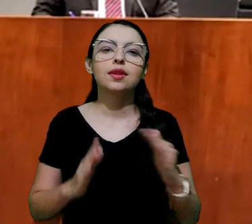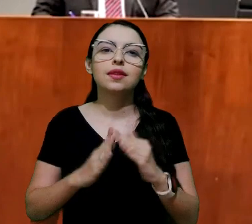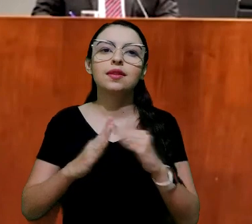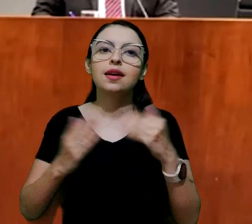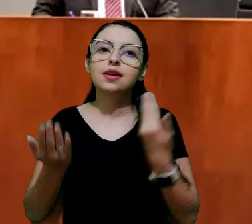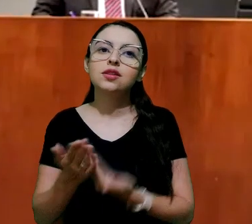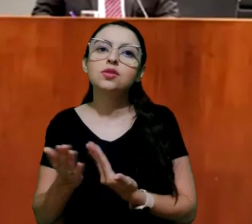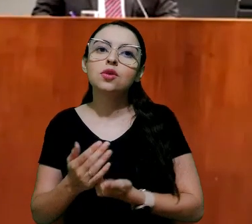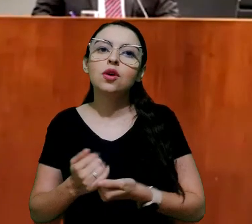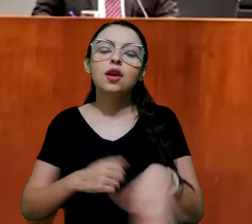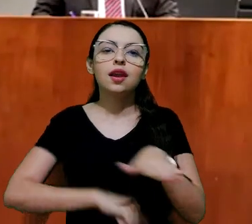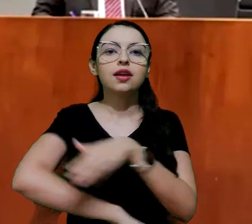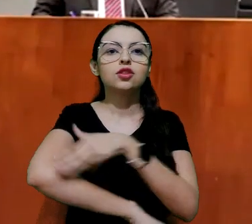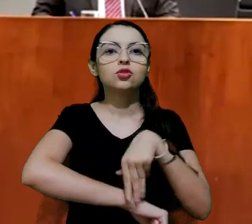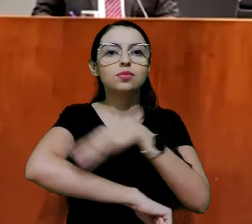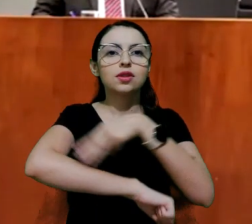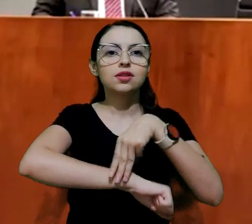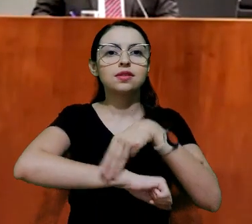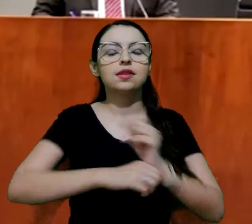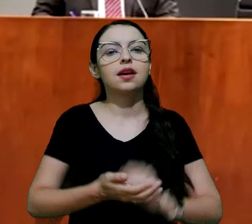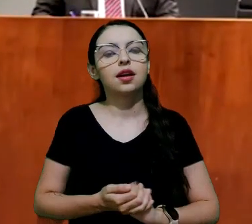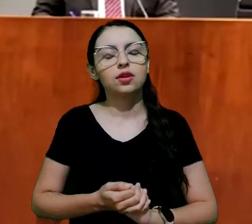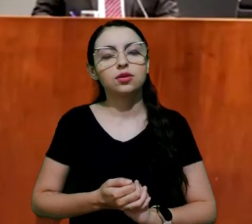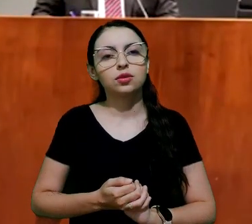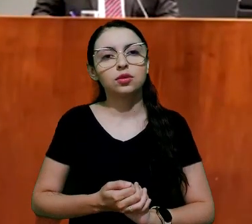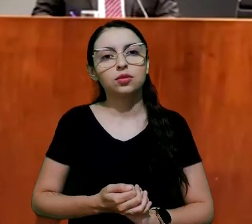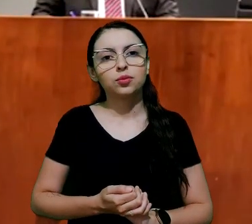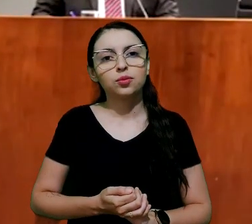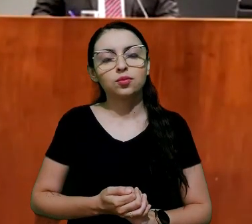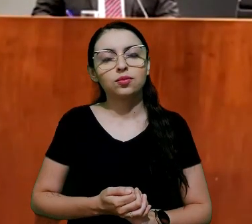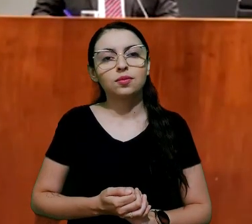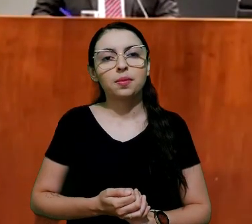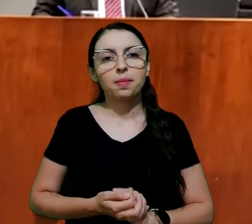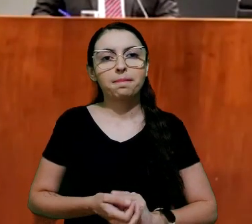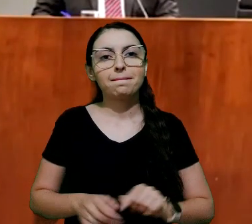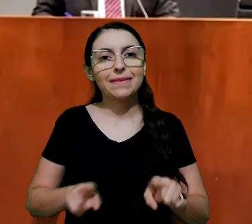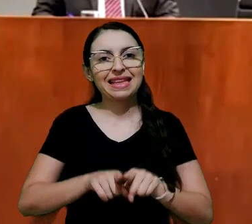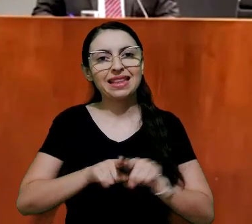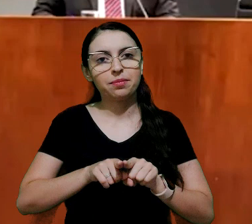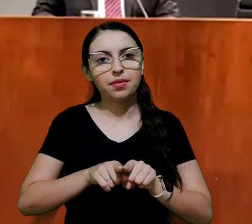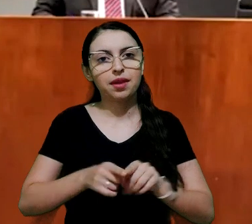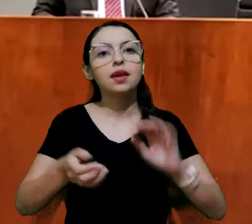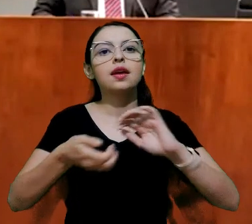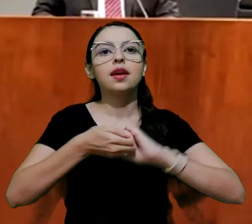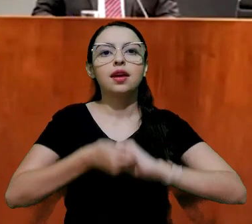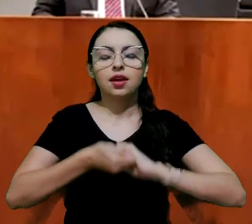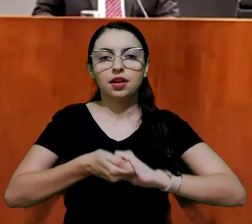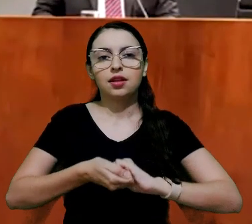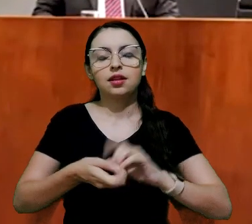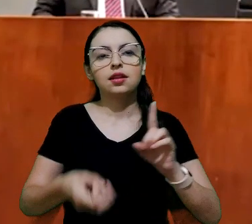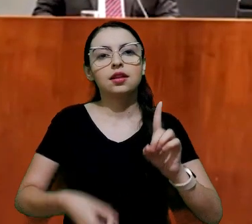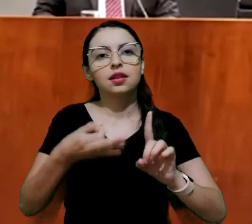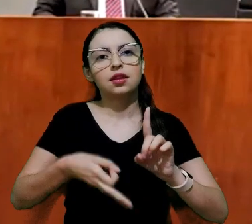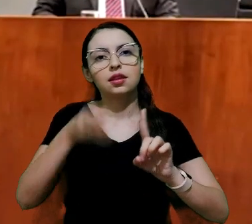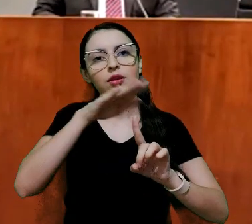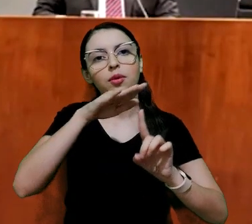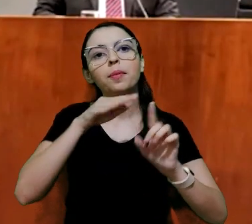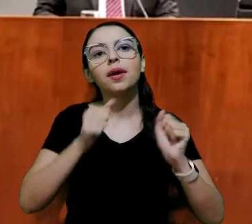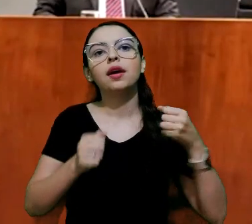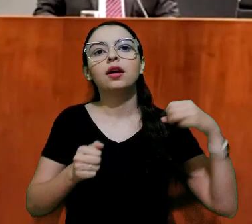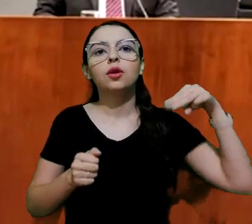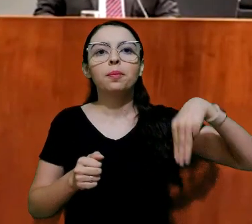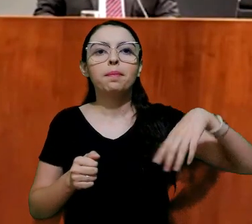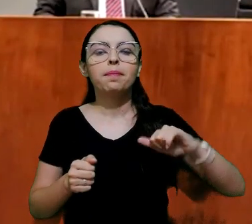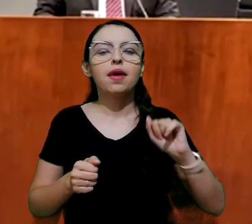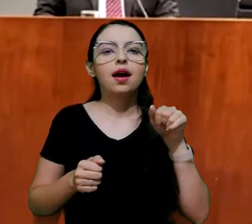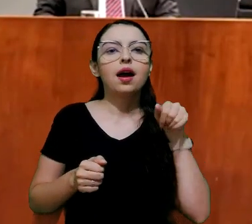dirige nessa ocasião. E também saúdo o desembargador federal Maíra Maia, coordenador do curso, meu